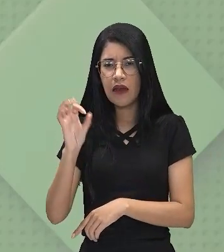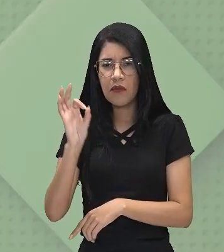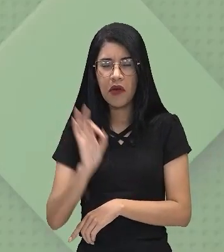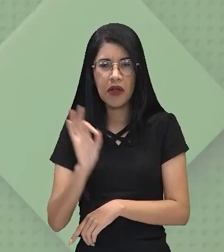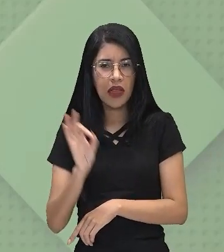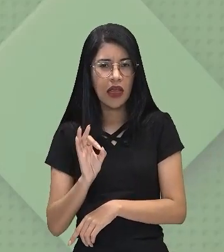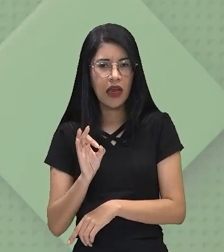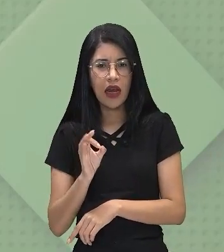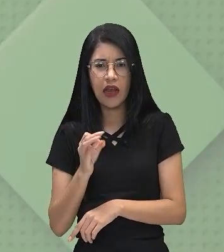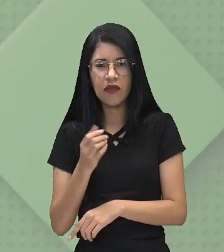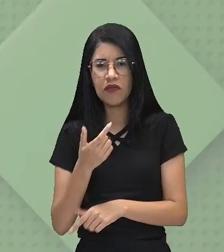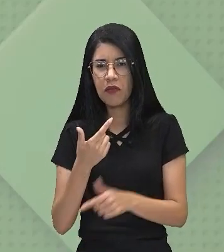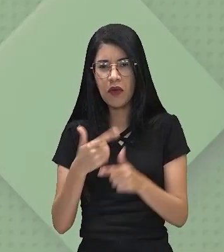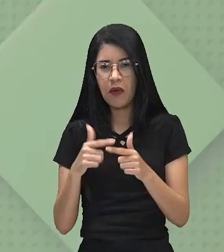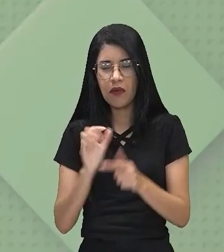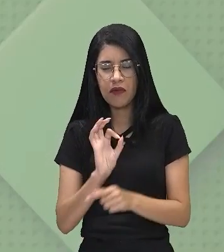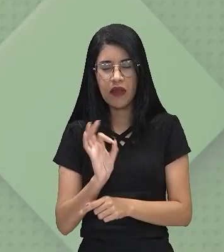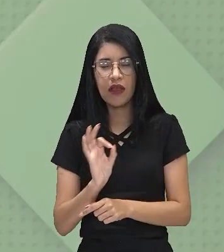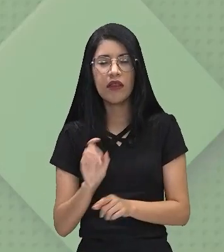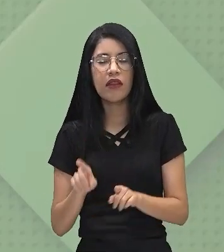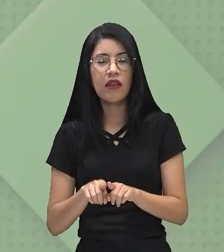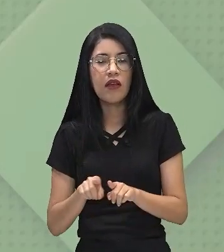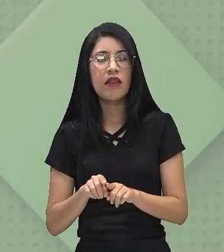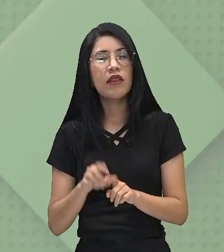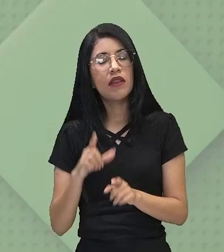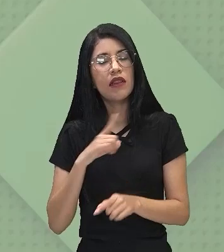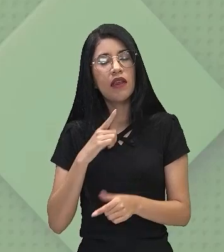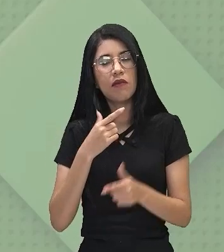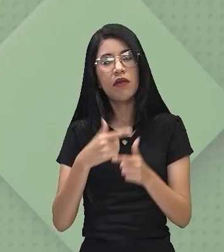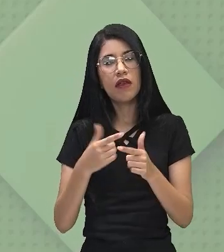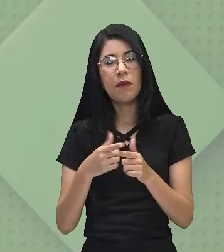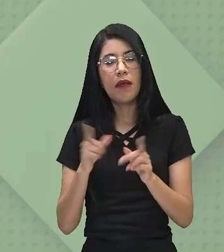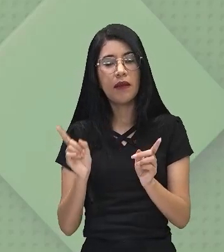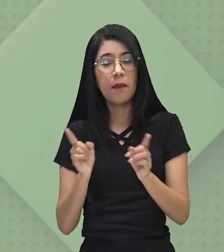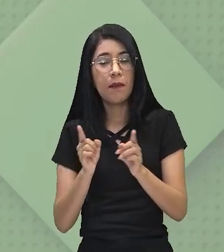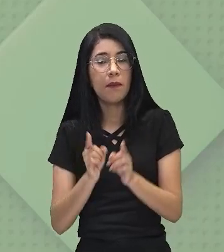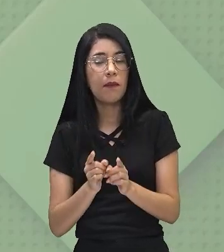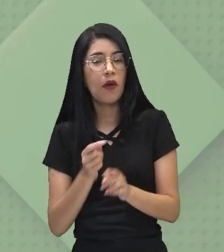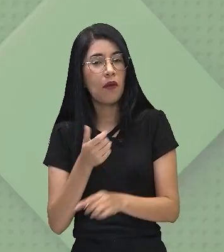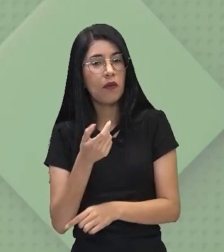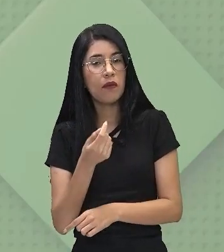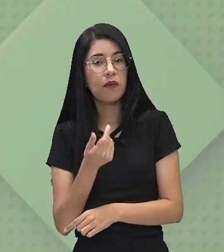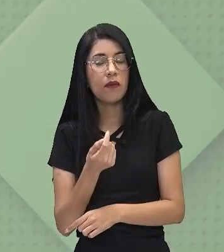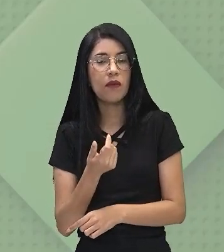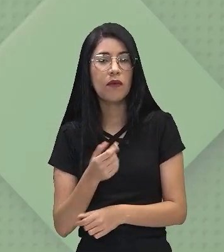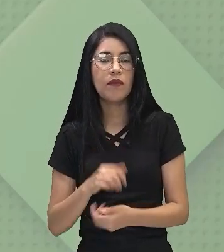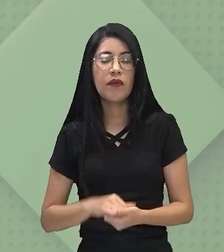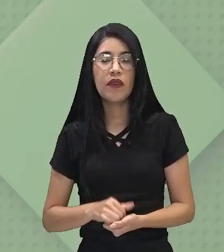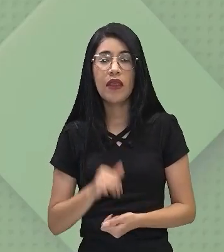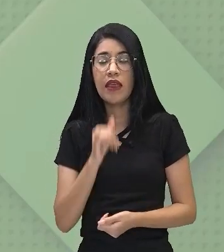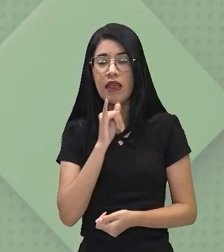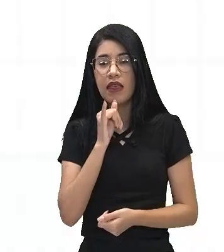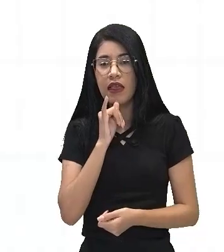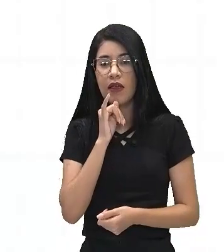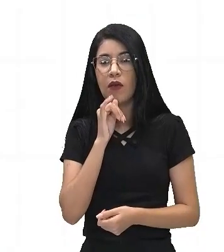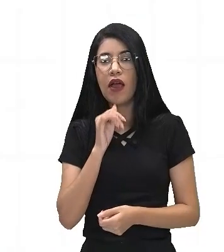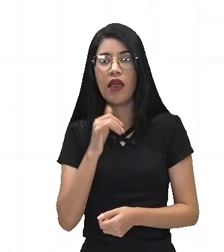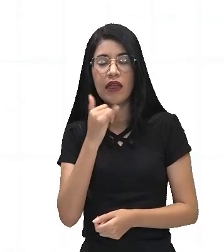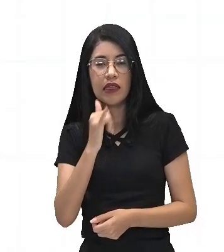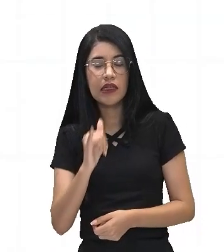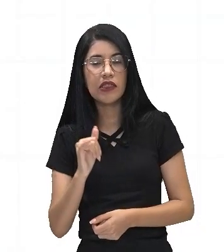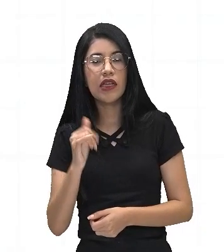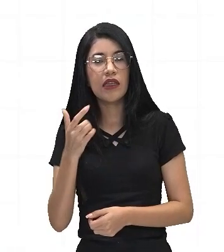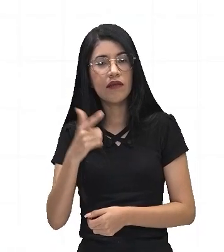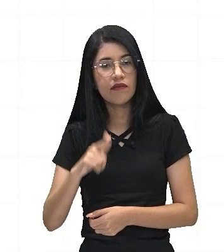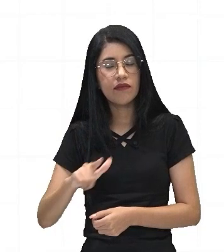nenhum tipo de impacto, mas ela pode trazer o mínimo impacto, são consideradas ali energias renováveis, como no caso da energia eólica que a gente